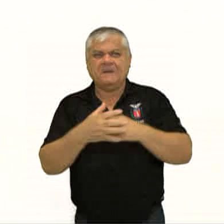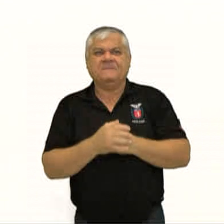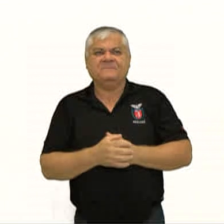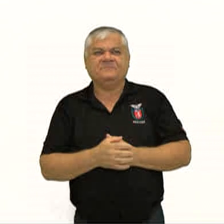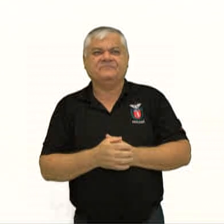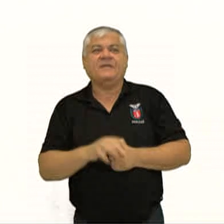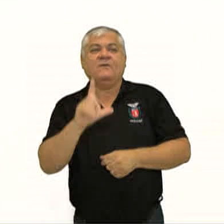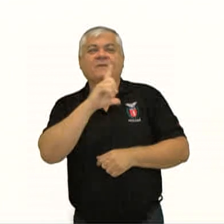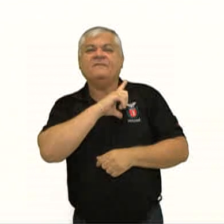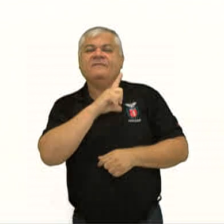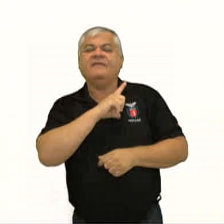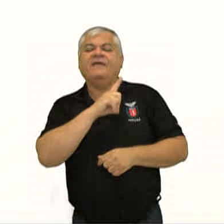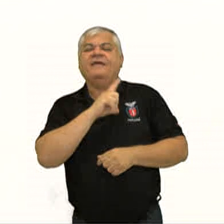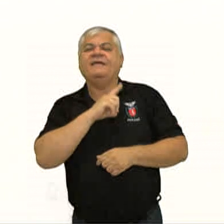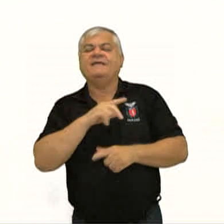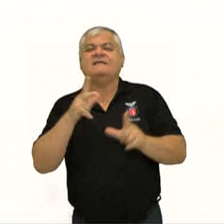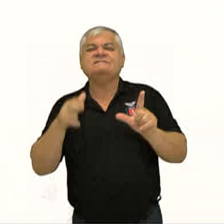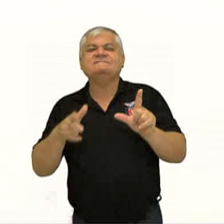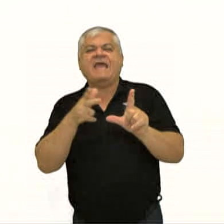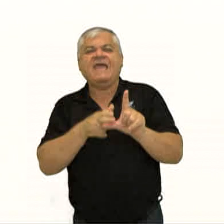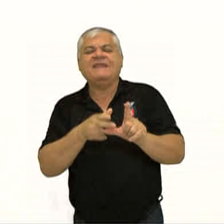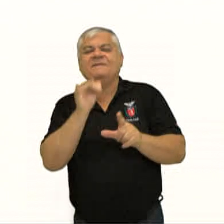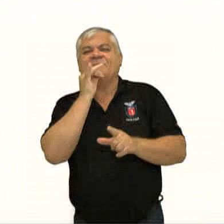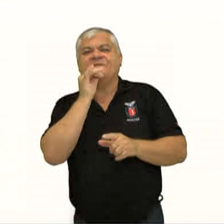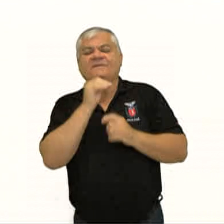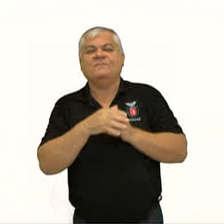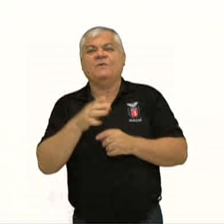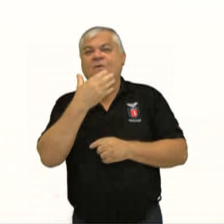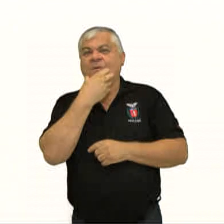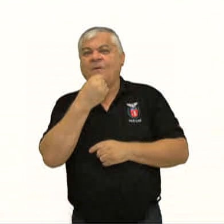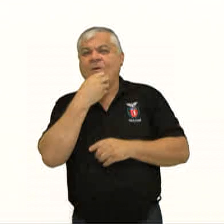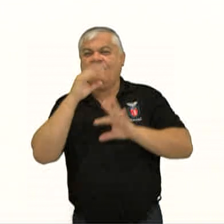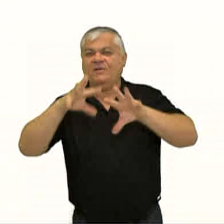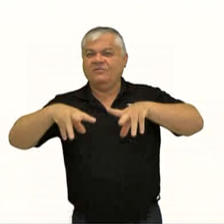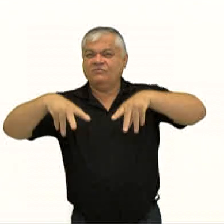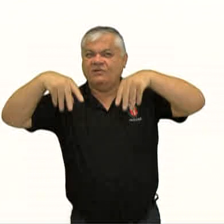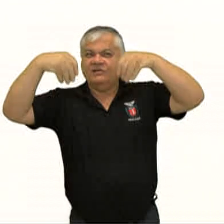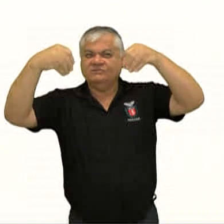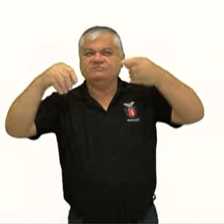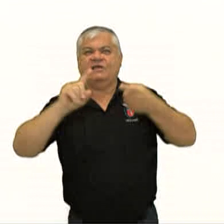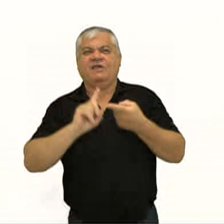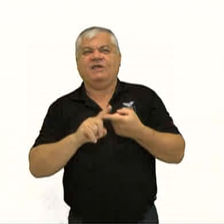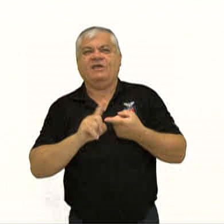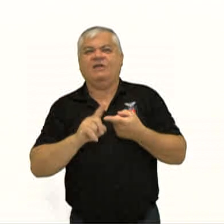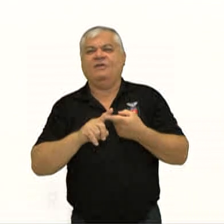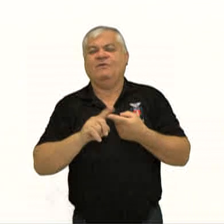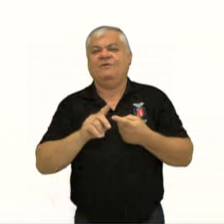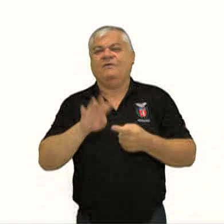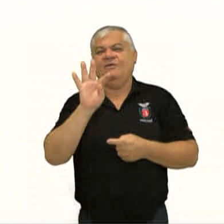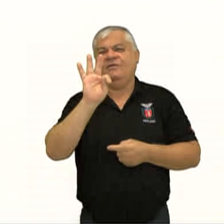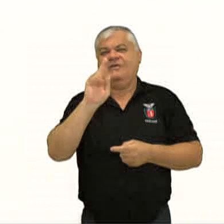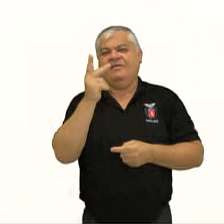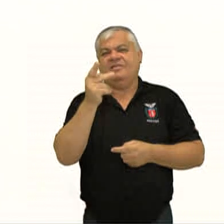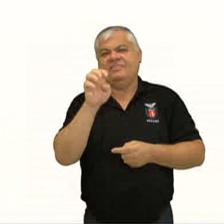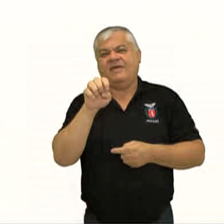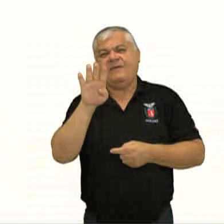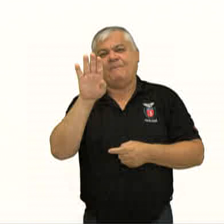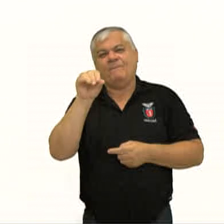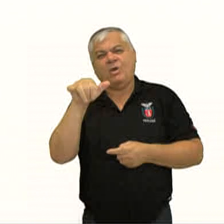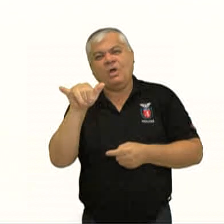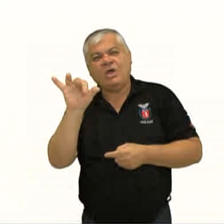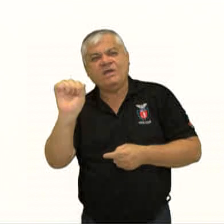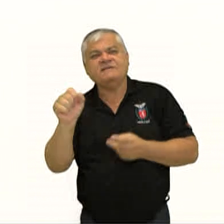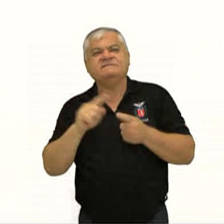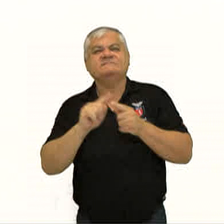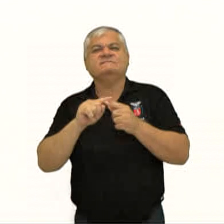Alto, adaptações do livro de mesmo nome escrito por Philip K. Dick e The Boys, adaptação da história em